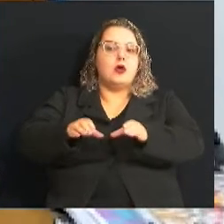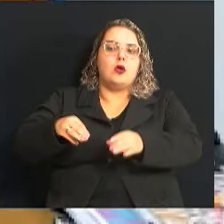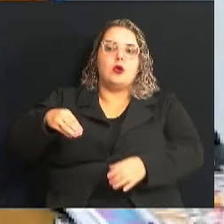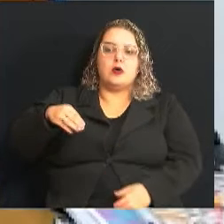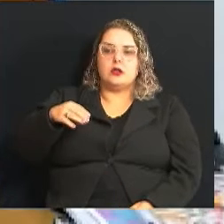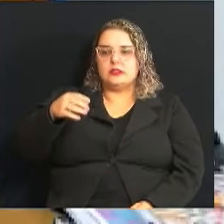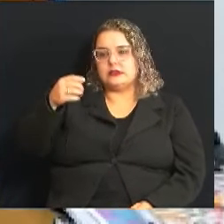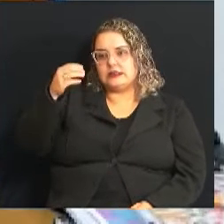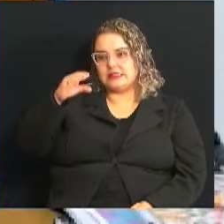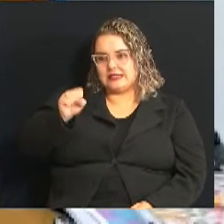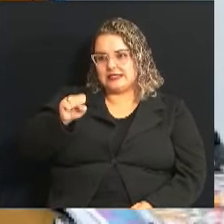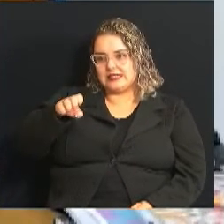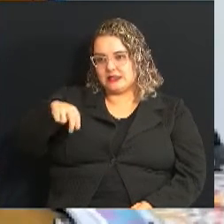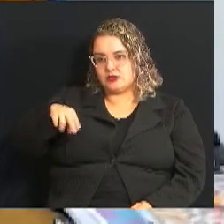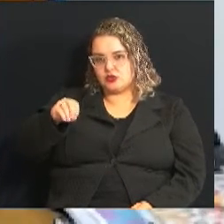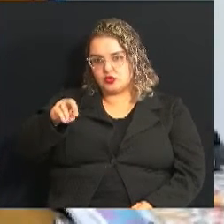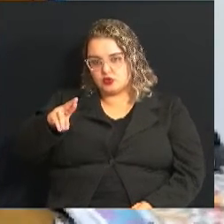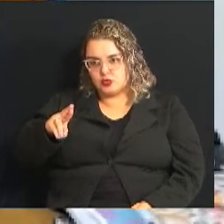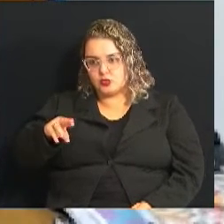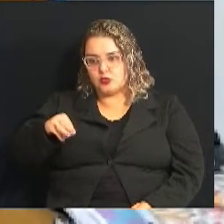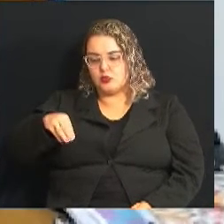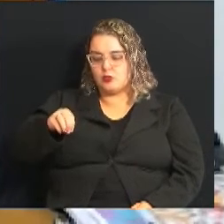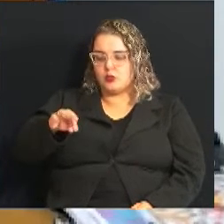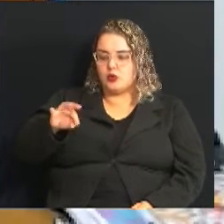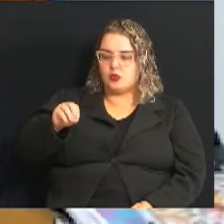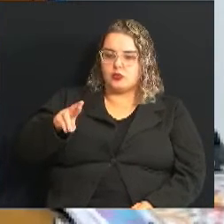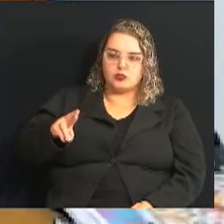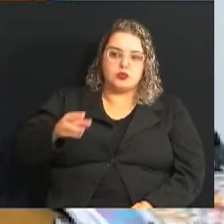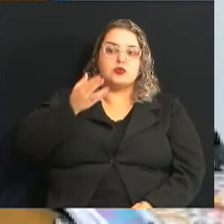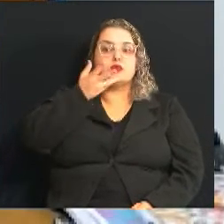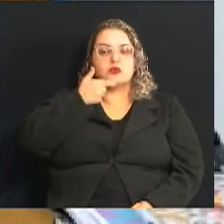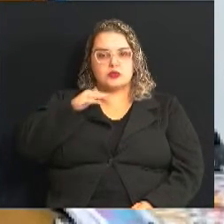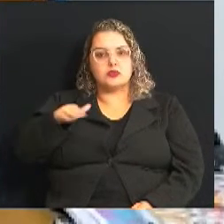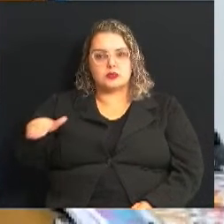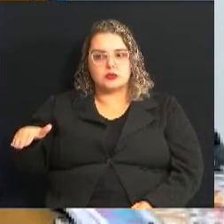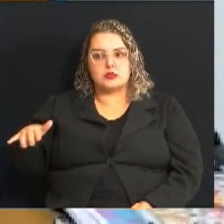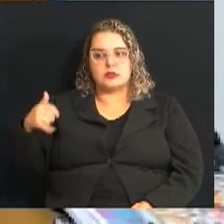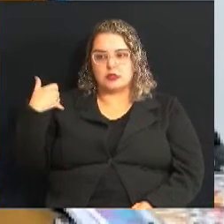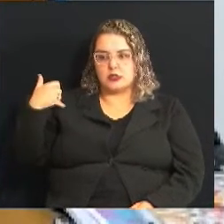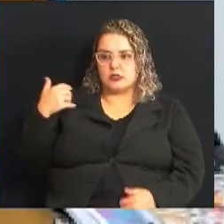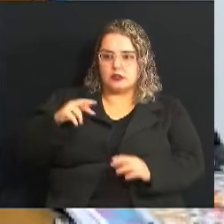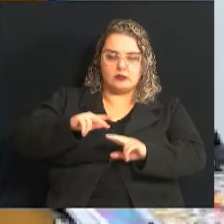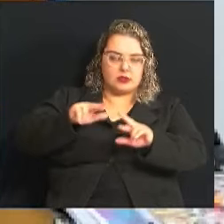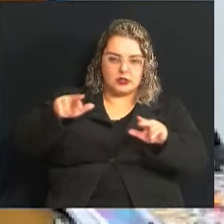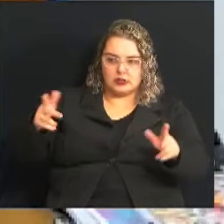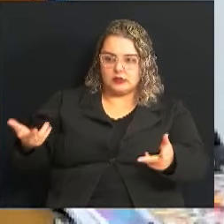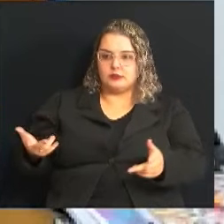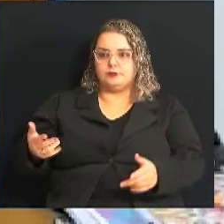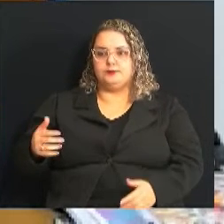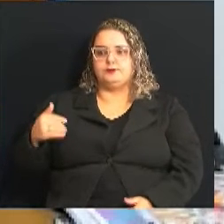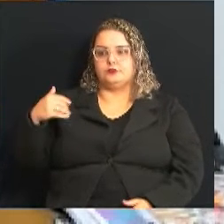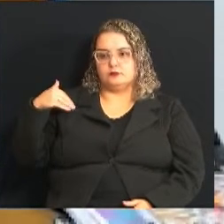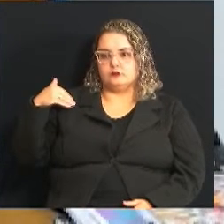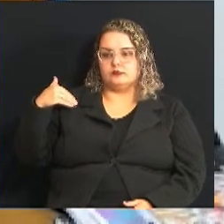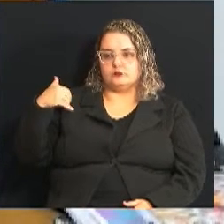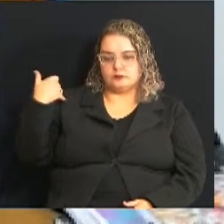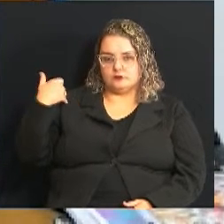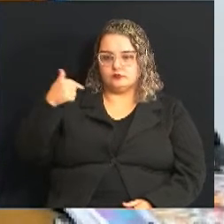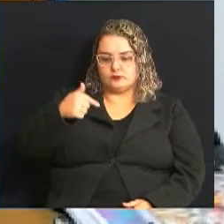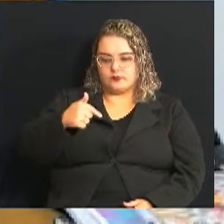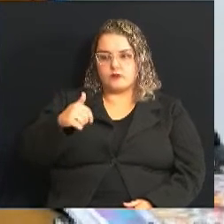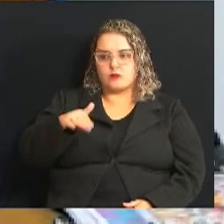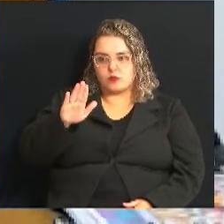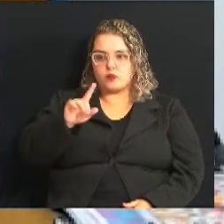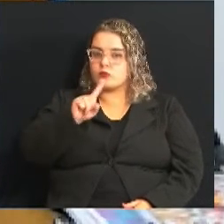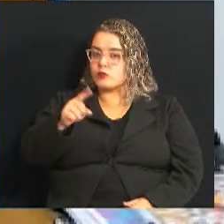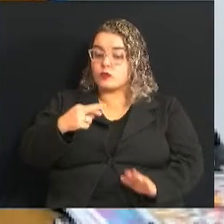tal, com relação às idades. Mas o que nós dizemos? A partir em torno de 7, então sempre lembrando que não é uma regra, né?